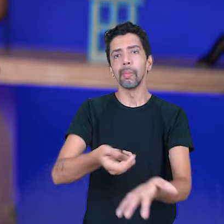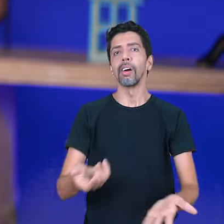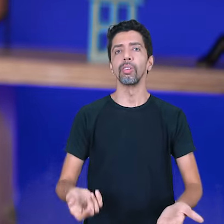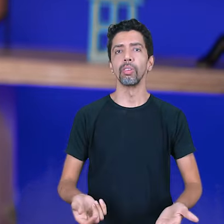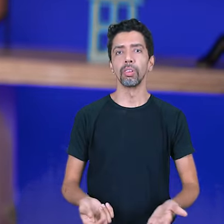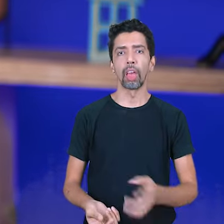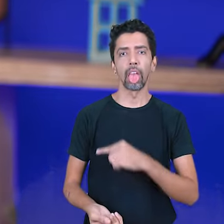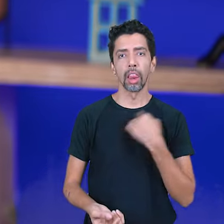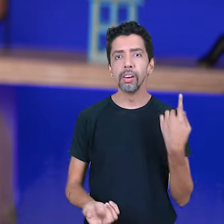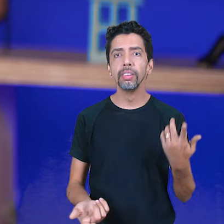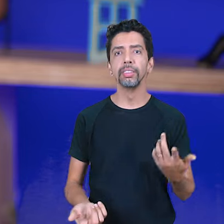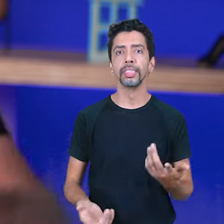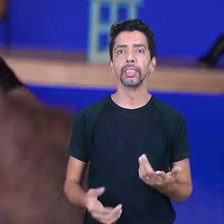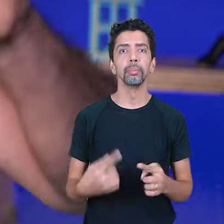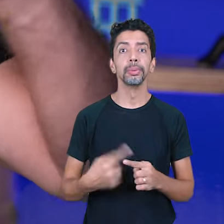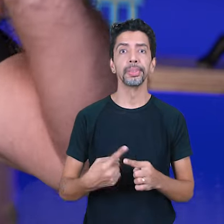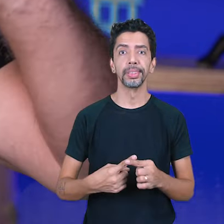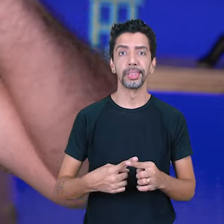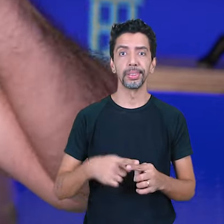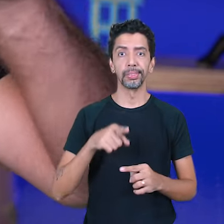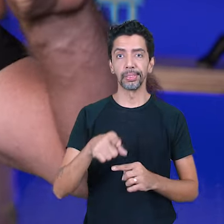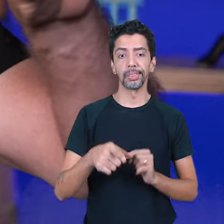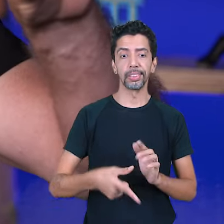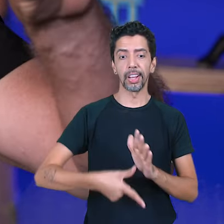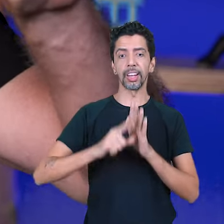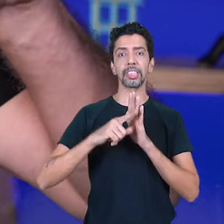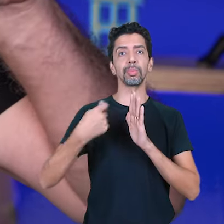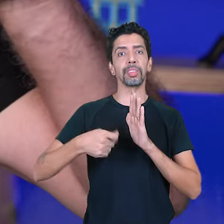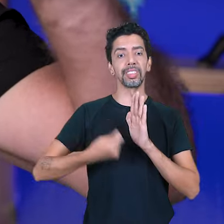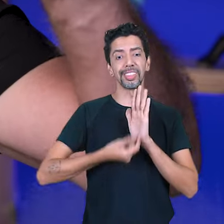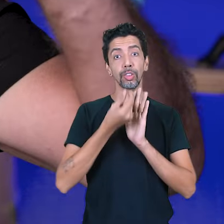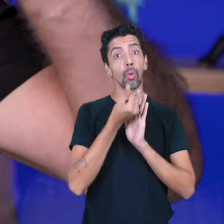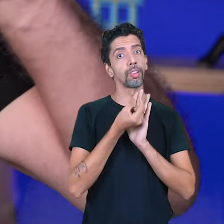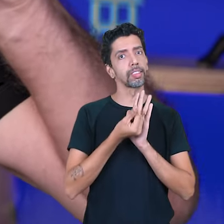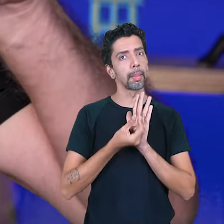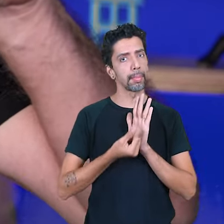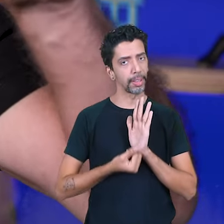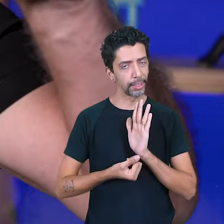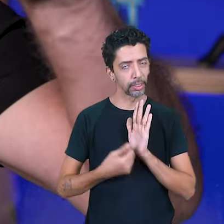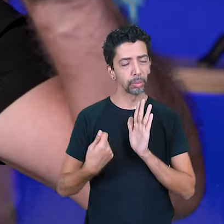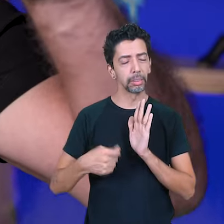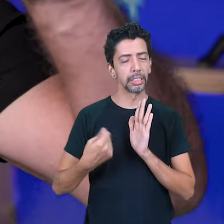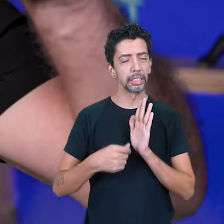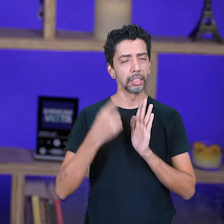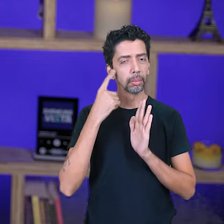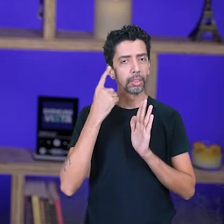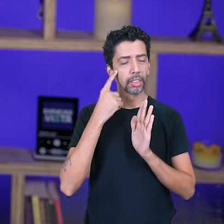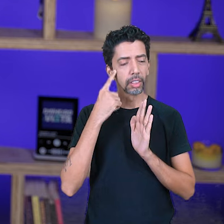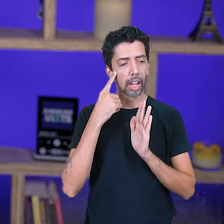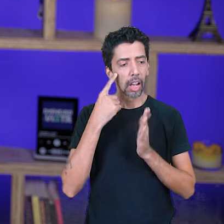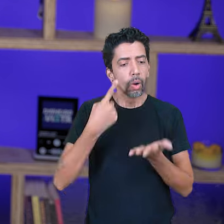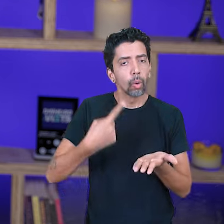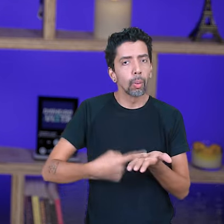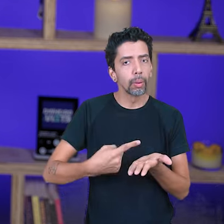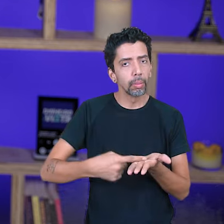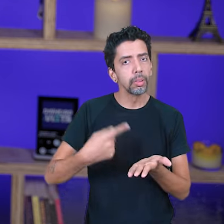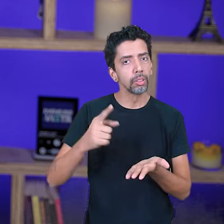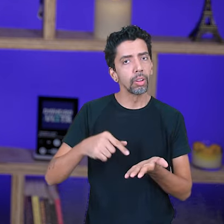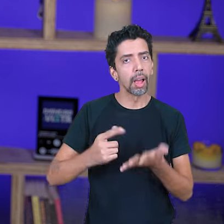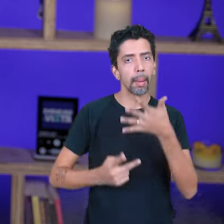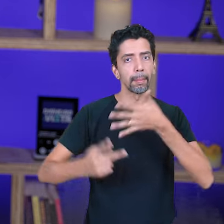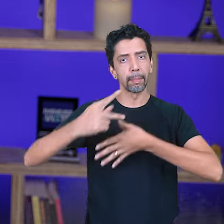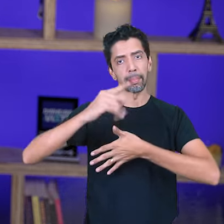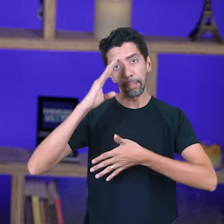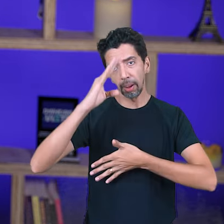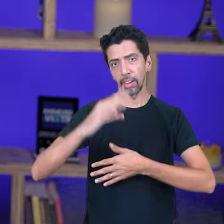financeiro que esteja estabelecendo esta prestação como um compromisso como uma prioridade esse orçamento financeiro que eu quero